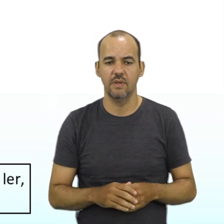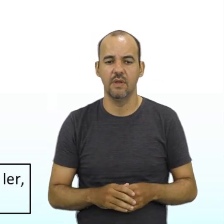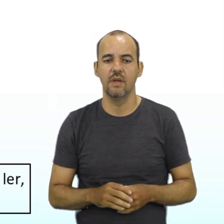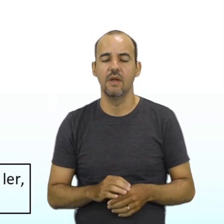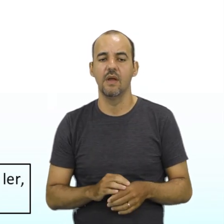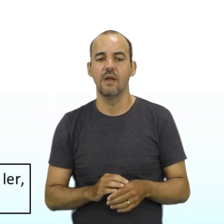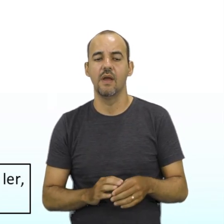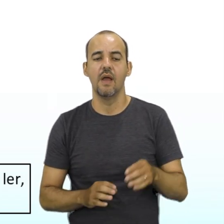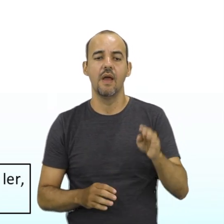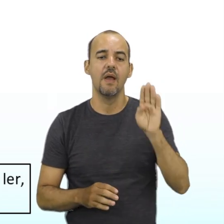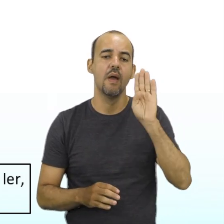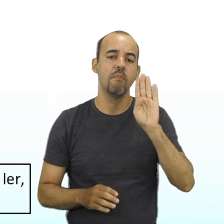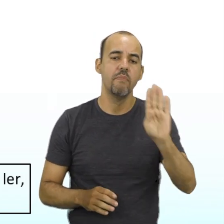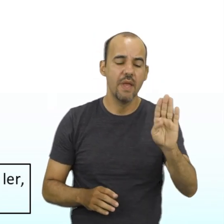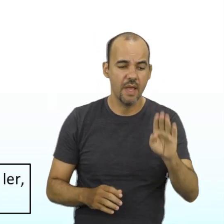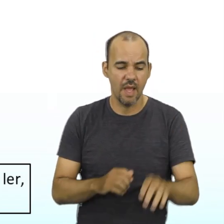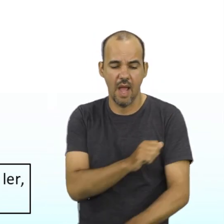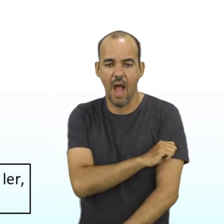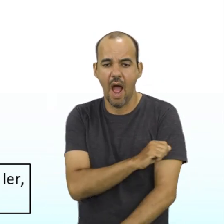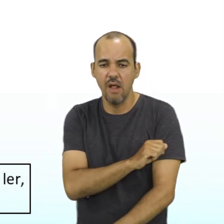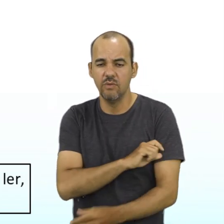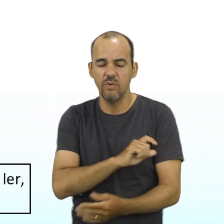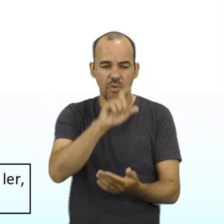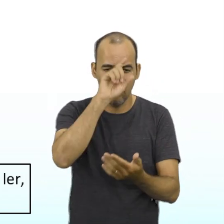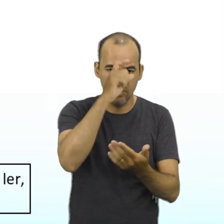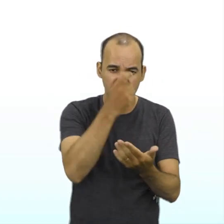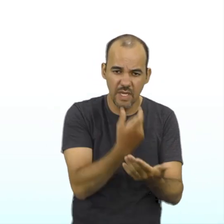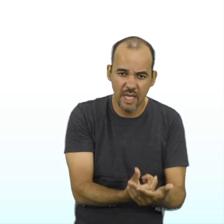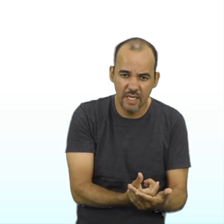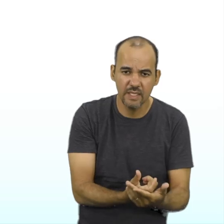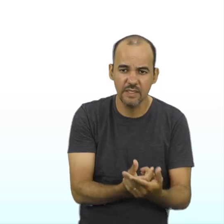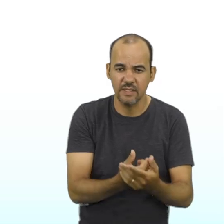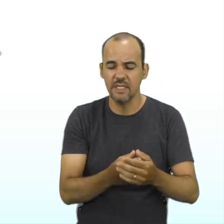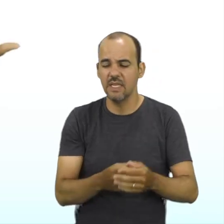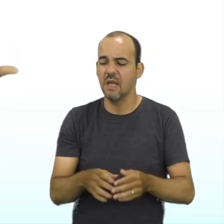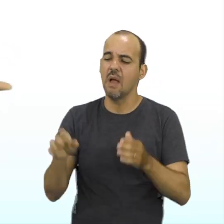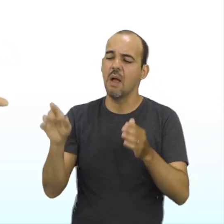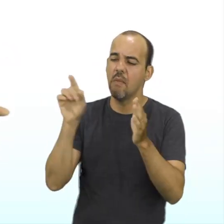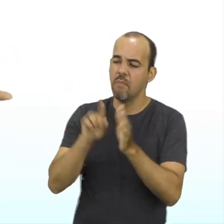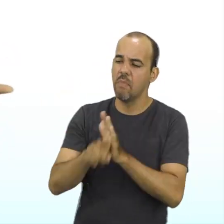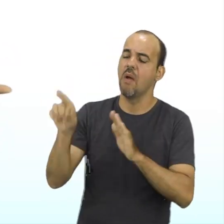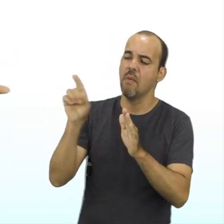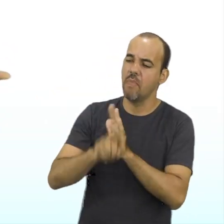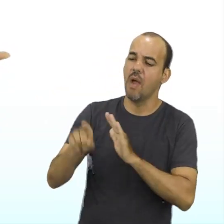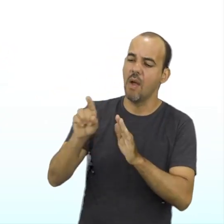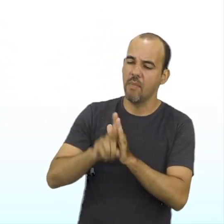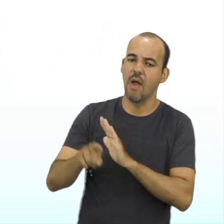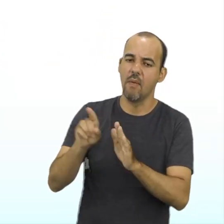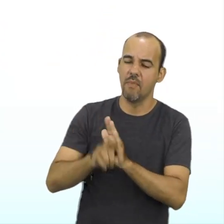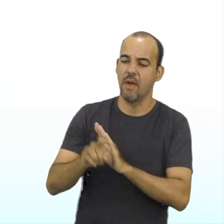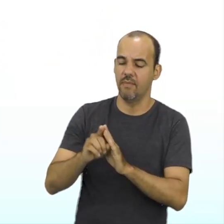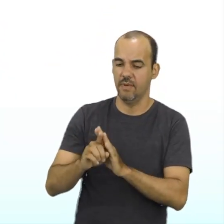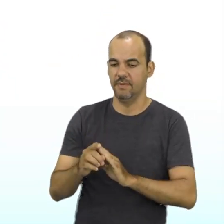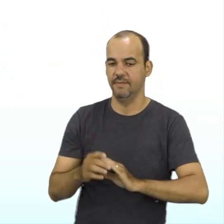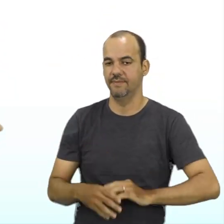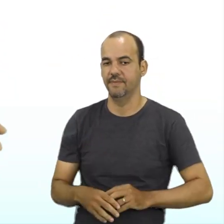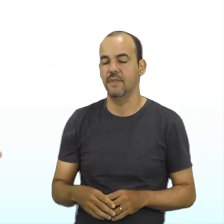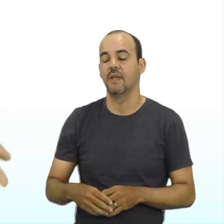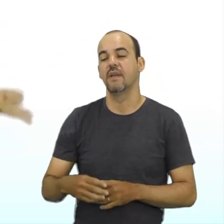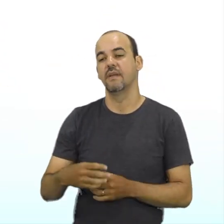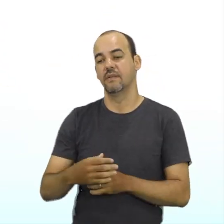diz, estudante com dislexia apresenta um tom questionador. É verdade que lá no início a questão começa com